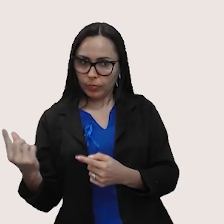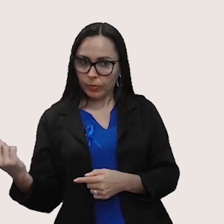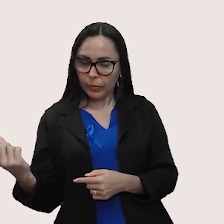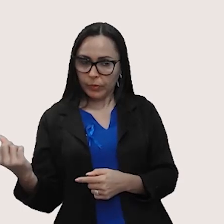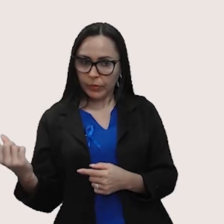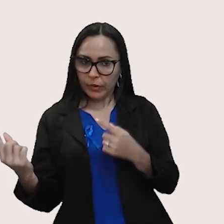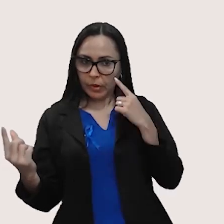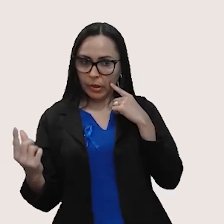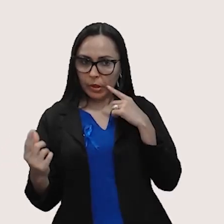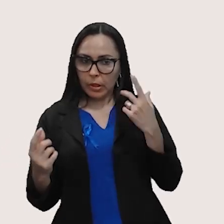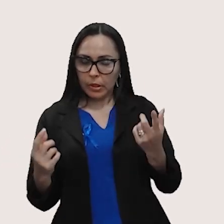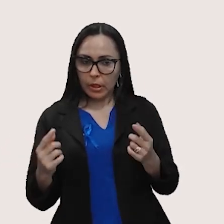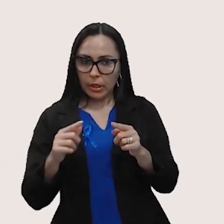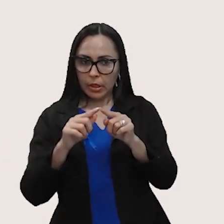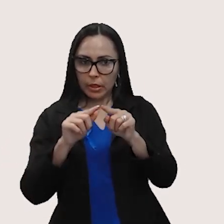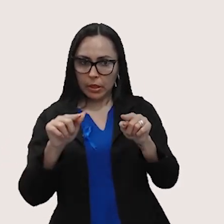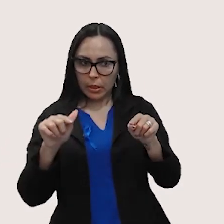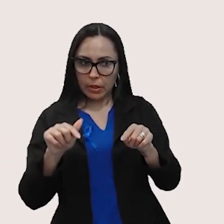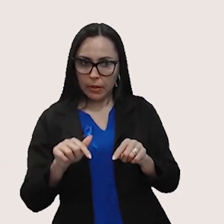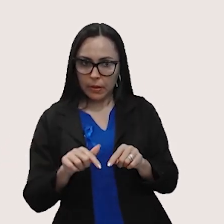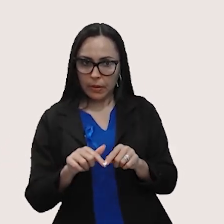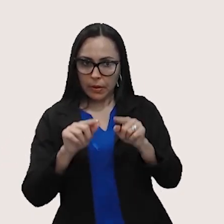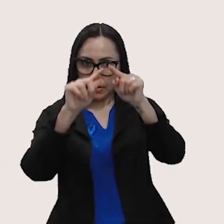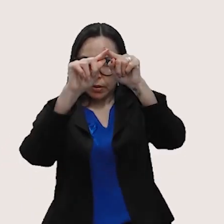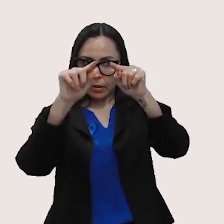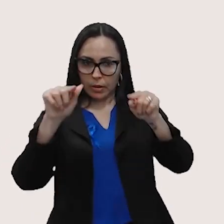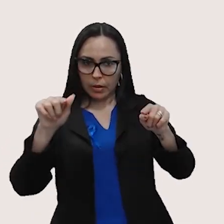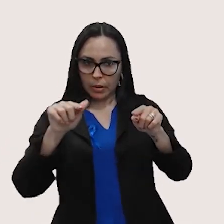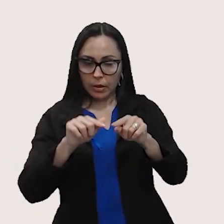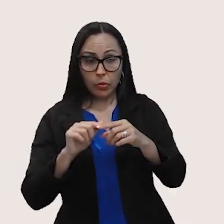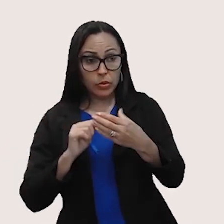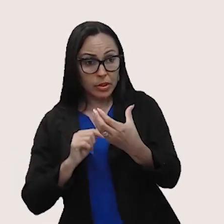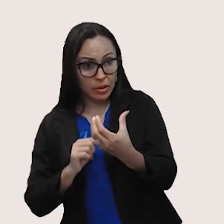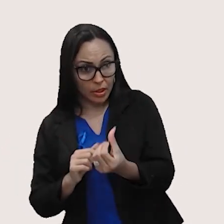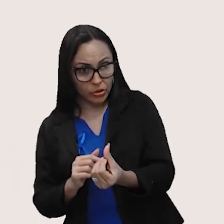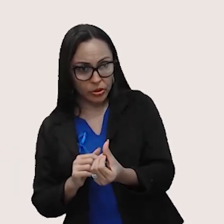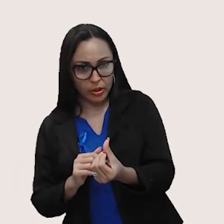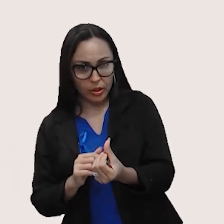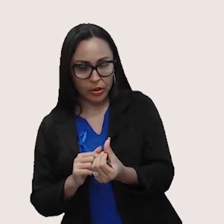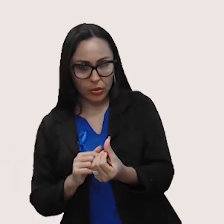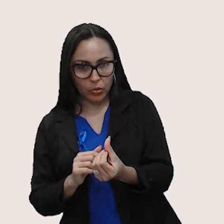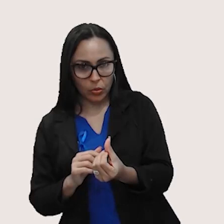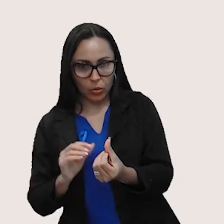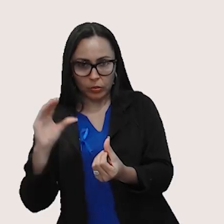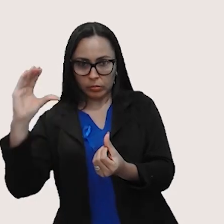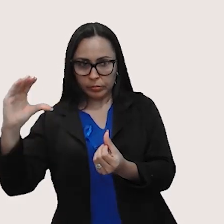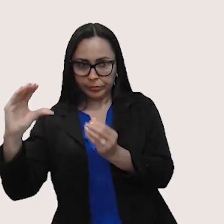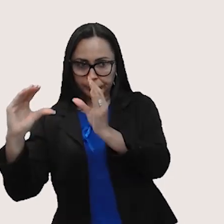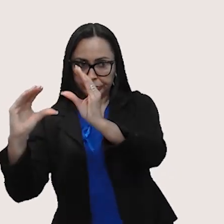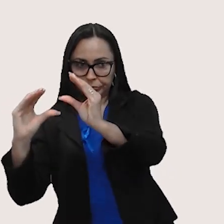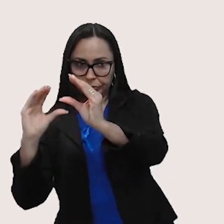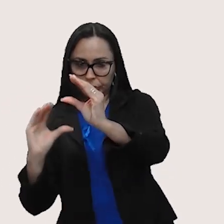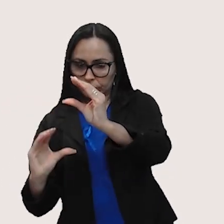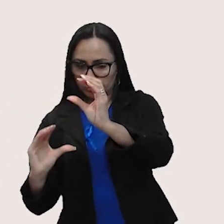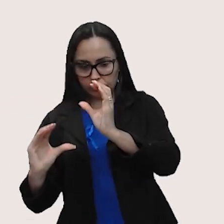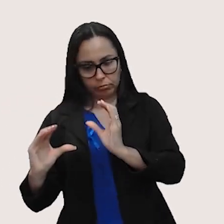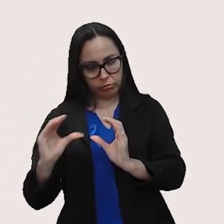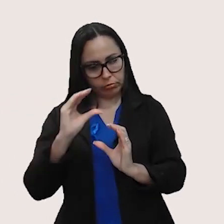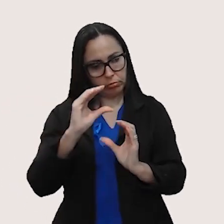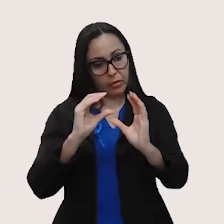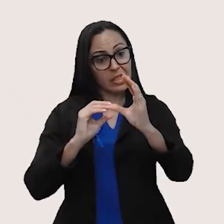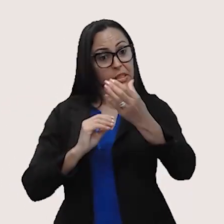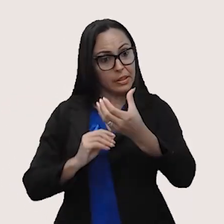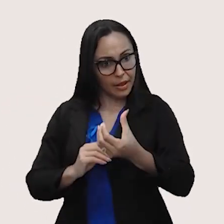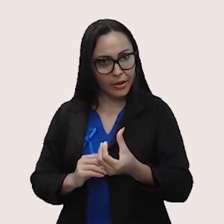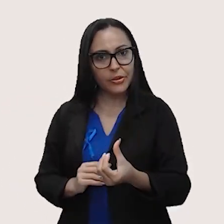tem 6 desses triângulos, olha só. 4 triângulos, 5, 6. Opa,